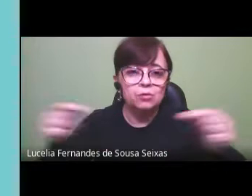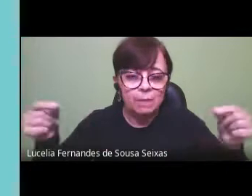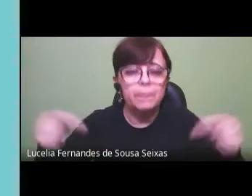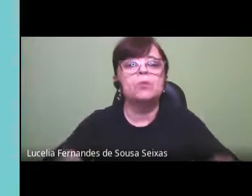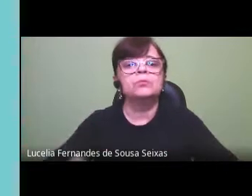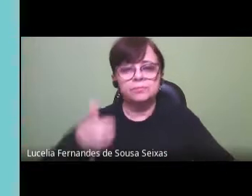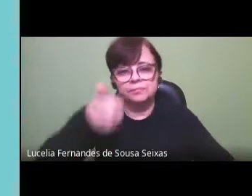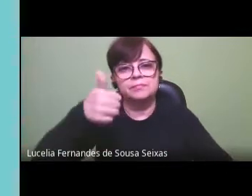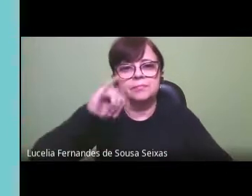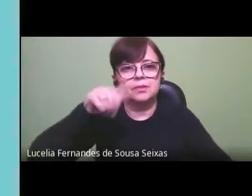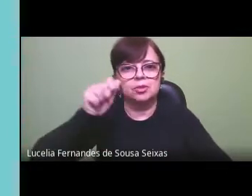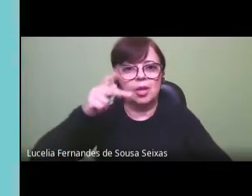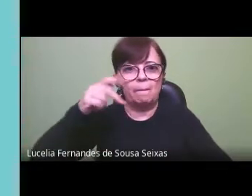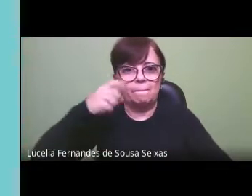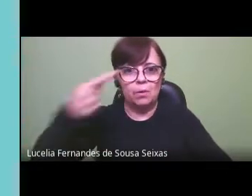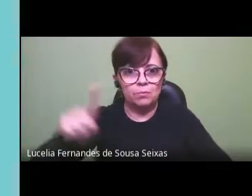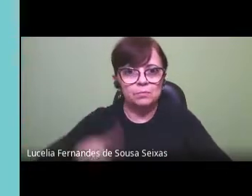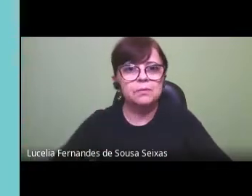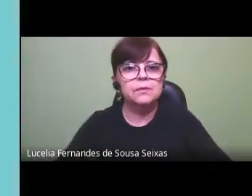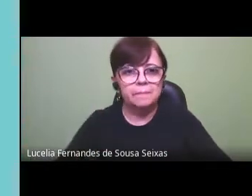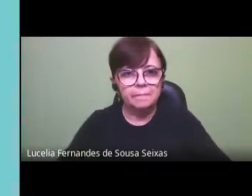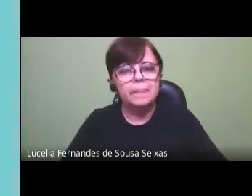Ah, lá no Japão.